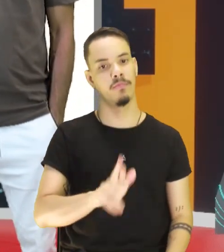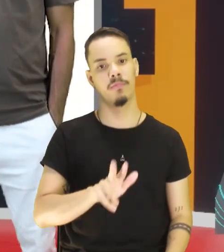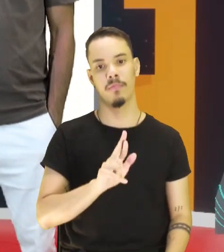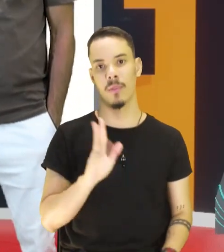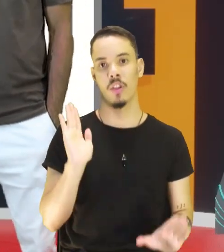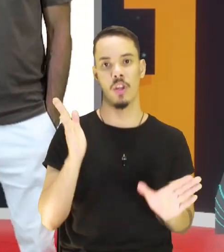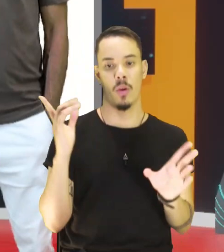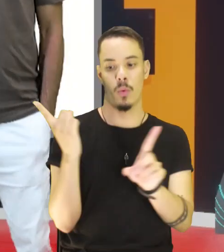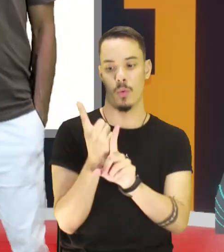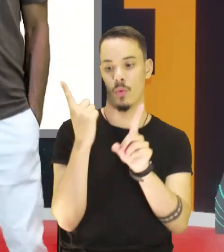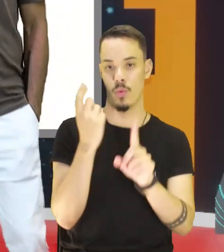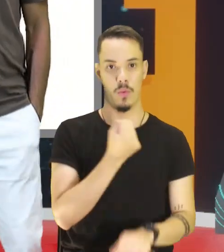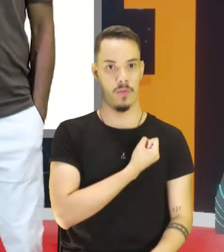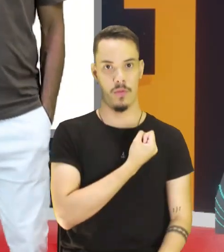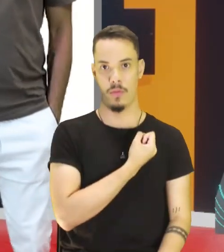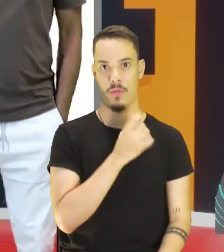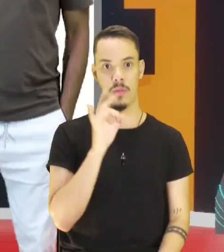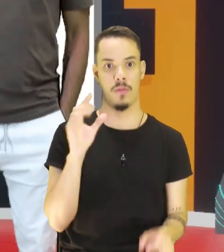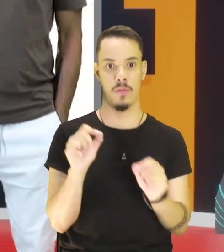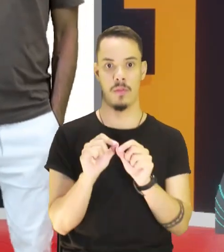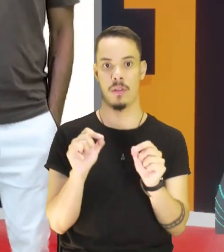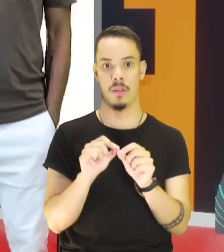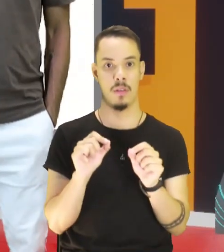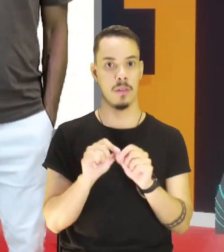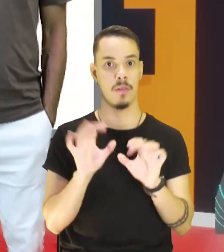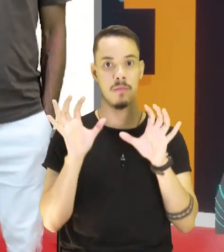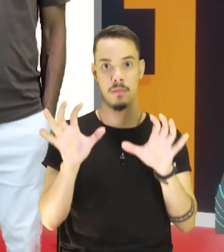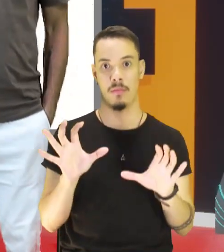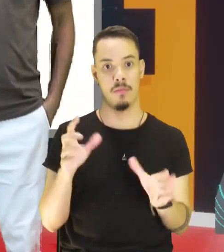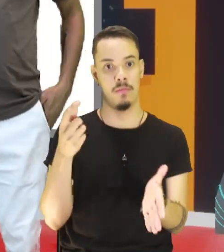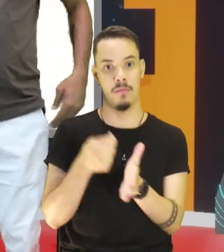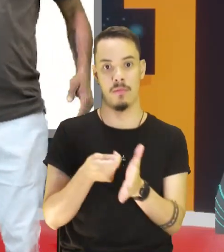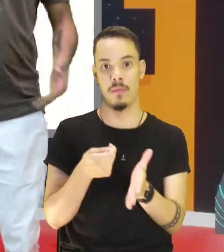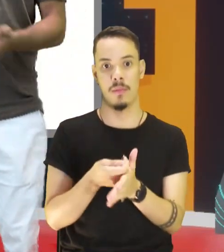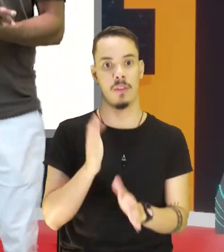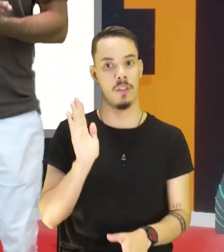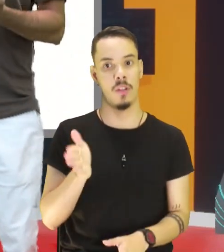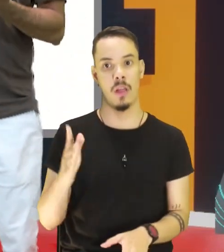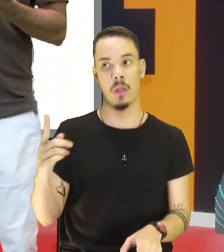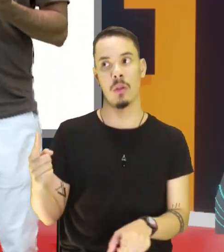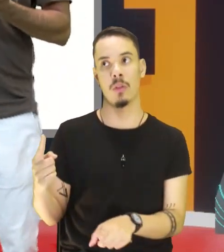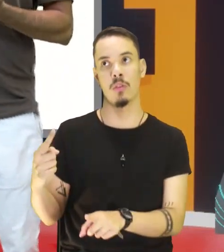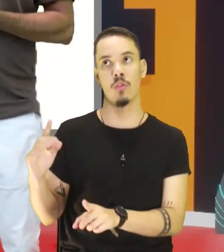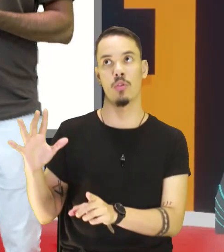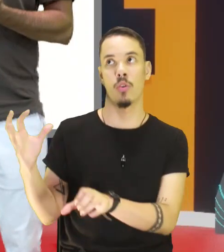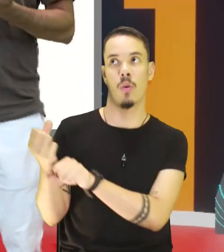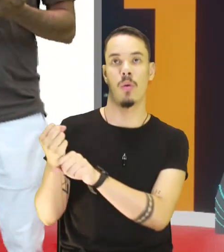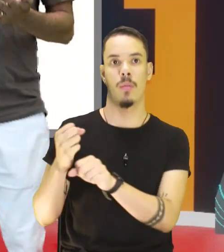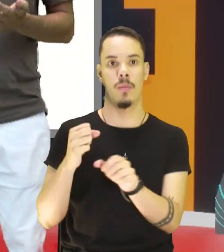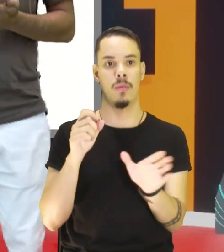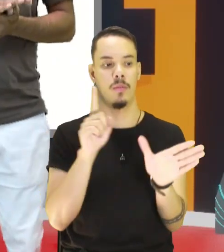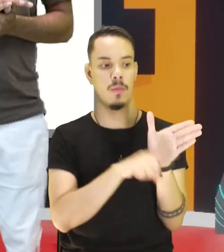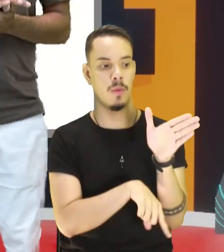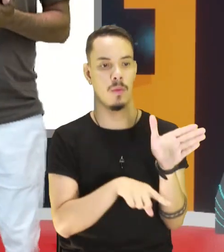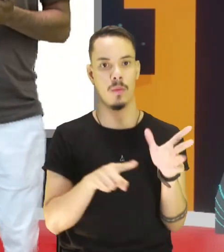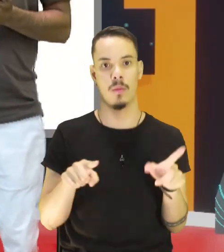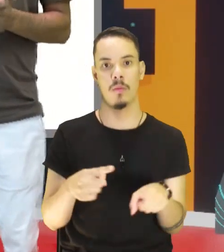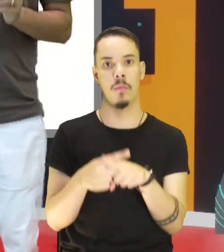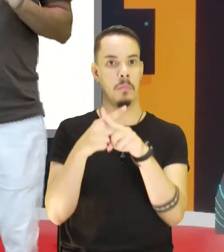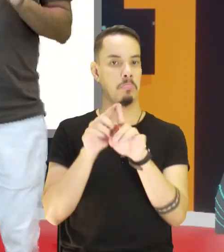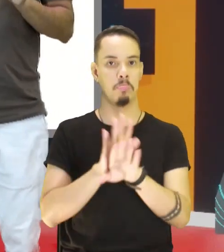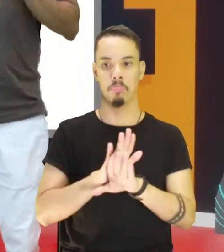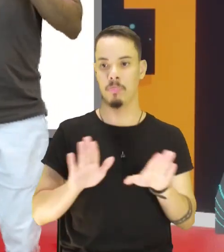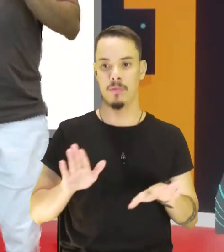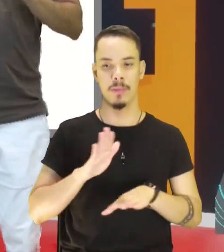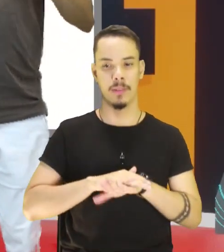ali em cima, é só você aplicar fazendo a operação que o exercício está mandando. Às vezes somando, às vezes diminuindo, multiplicando, seja como for,